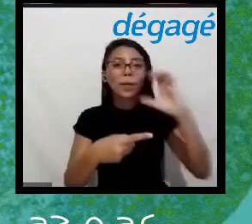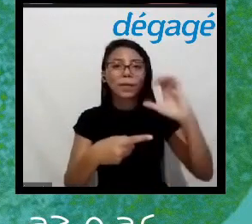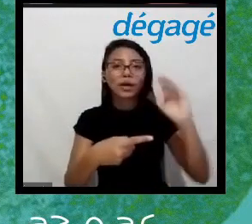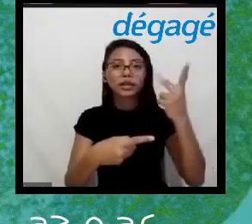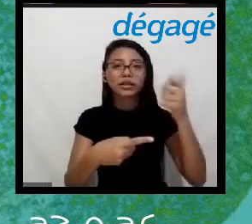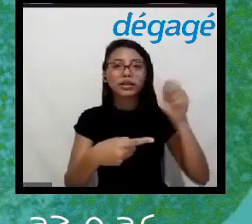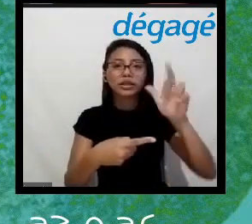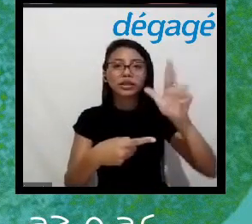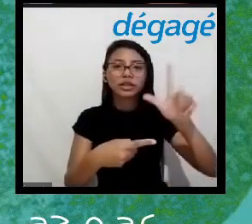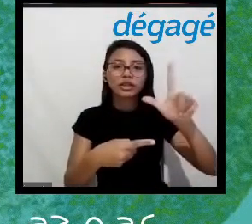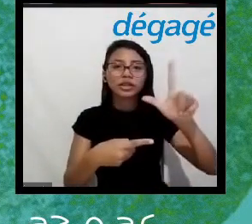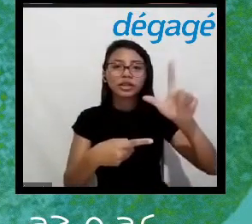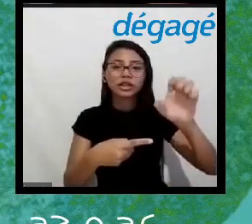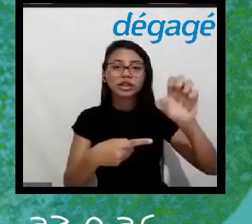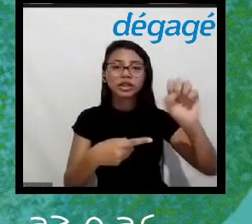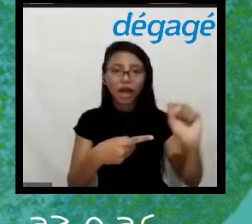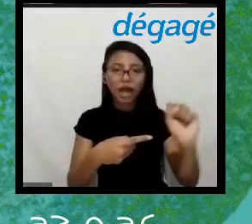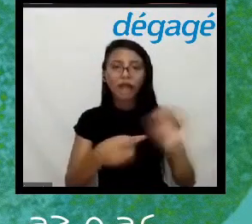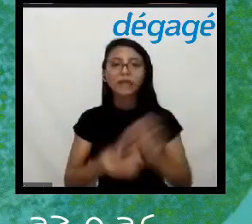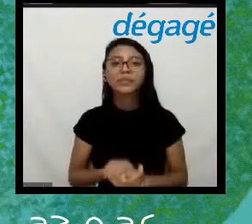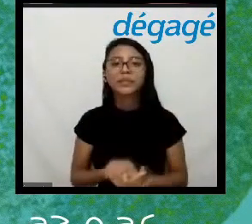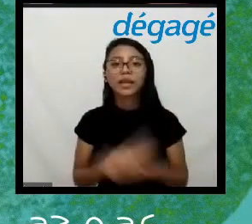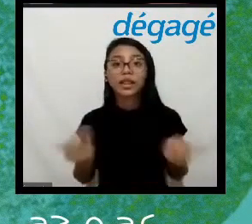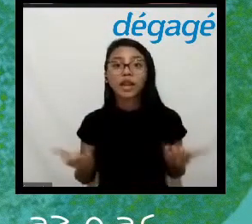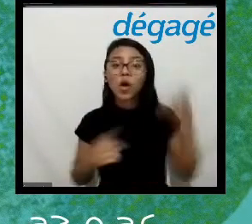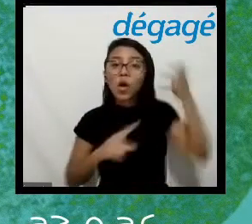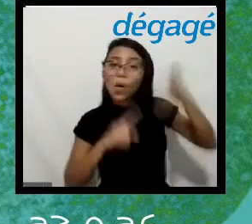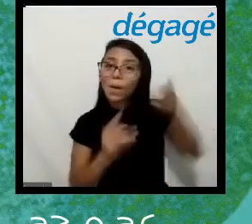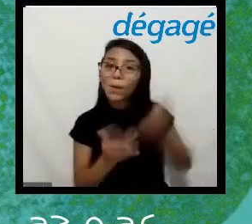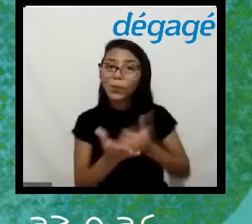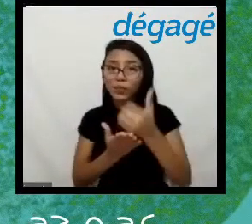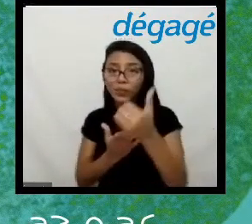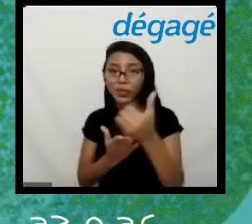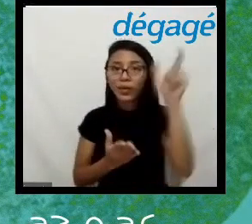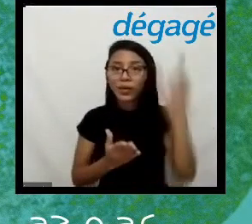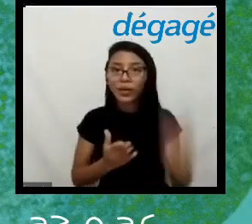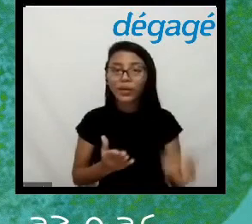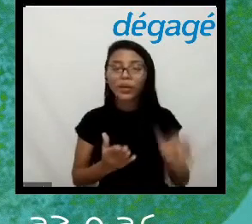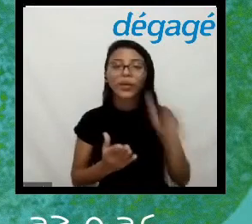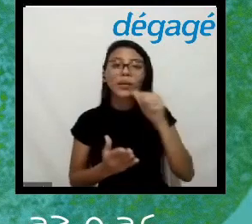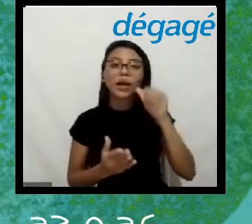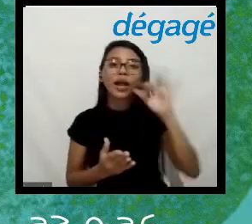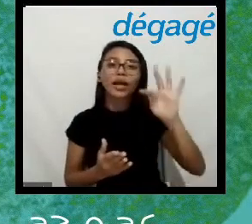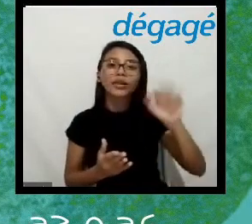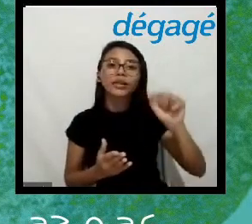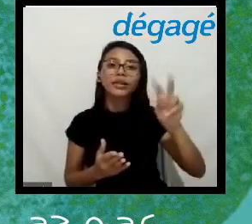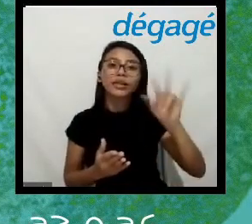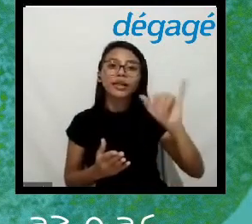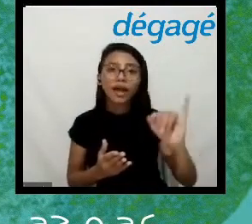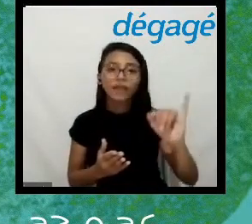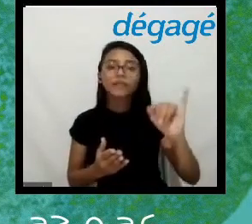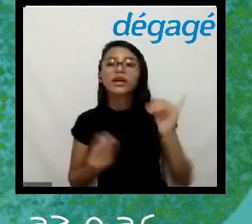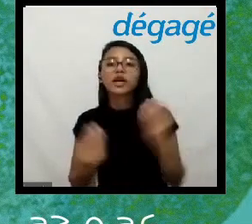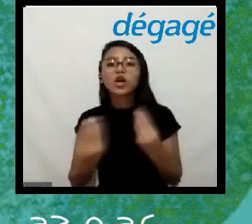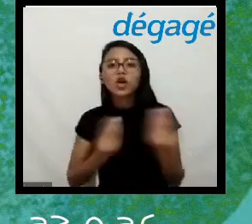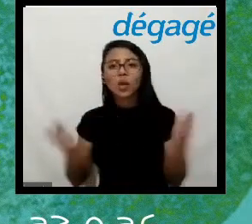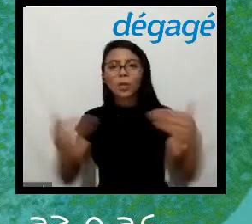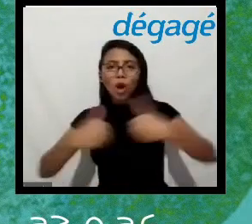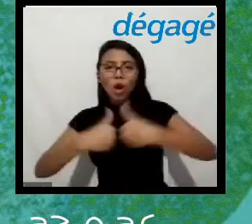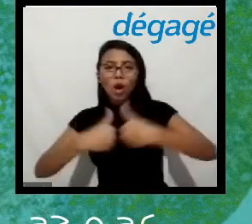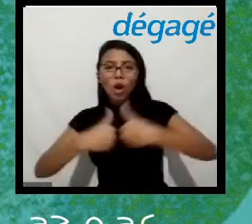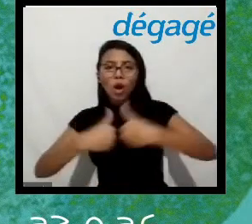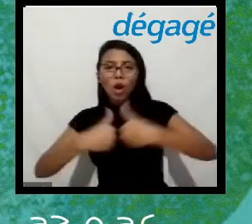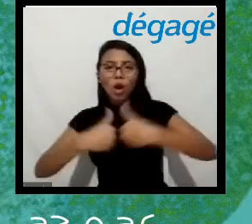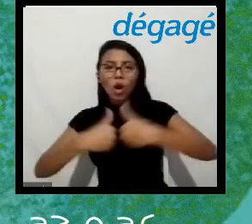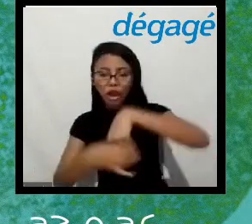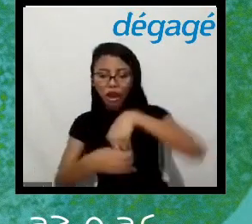Tavi Gonzalez para dar início à palestra Intervenções da Arte e Autismos Dentro e Fora dos Muros da Universidade.